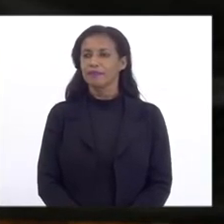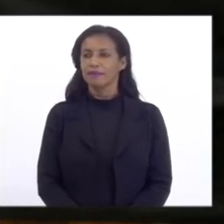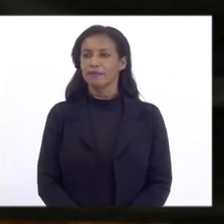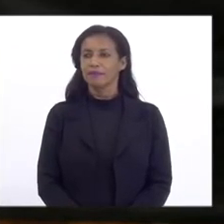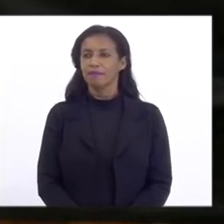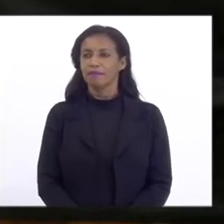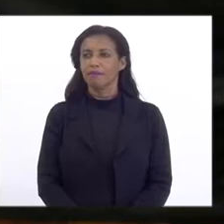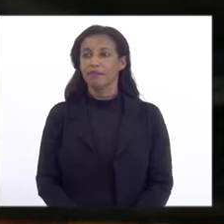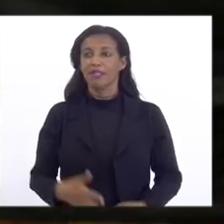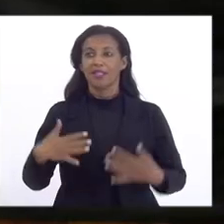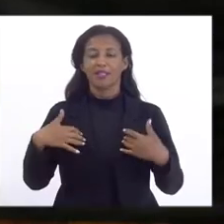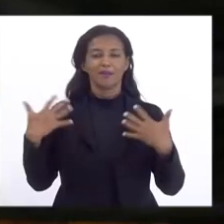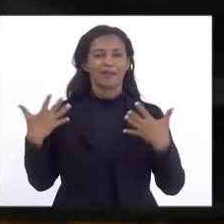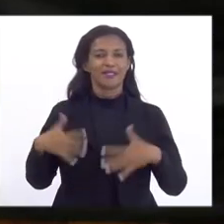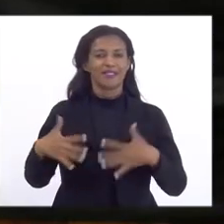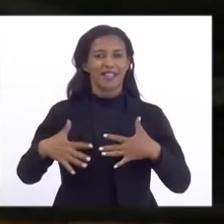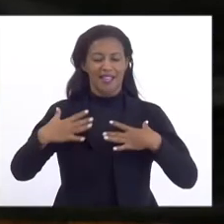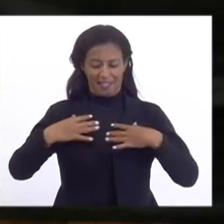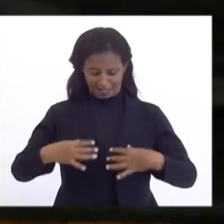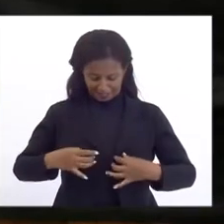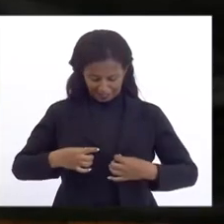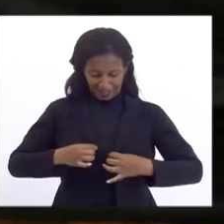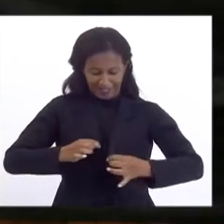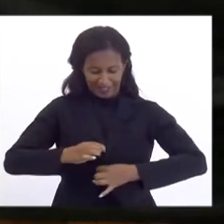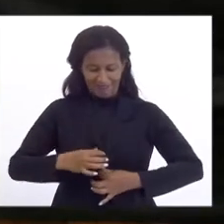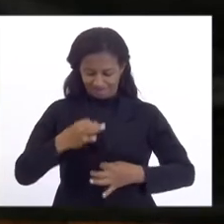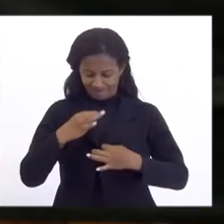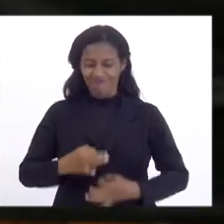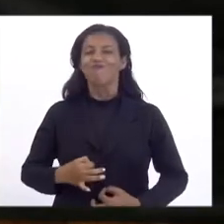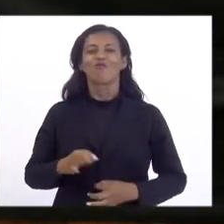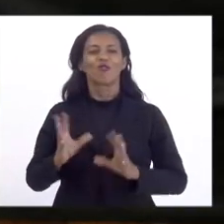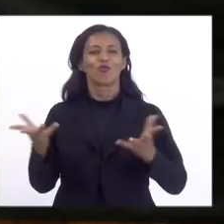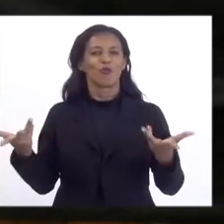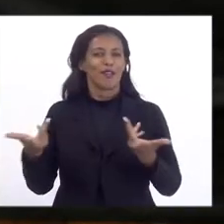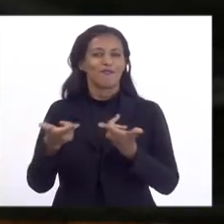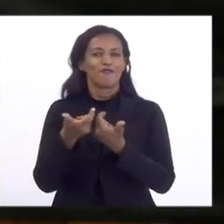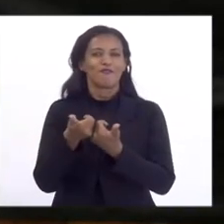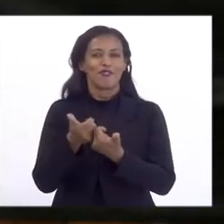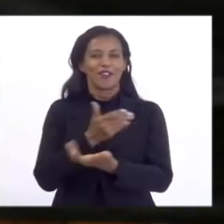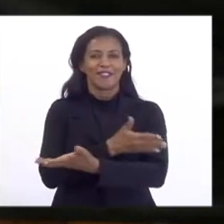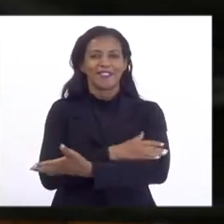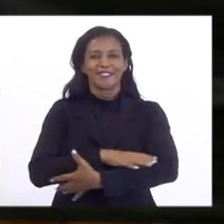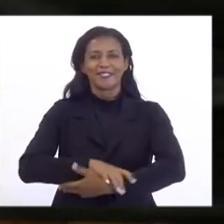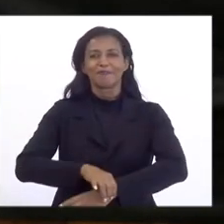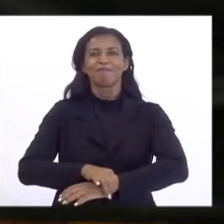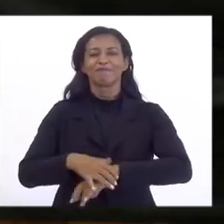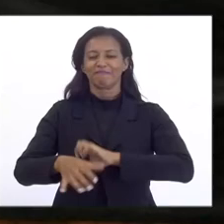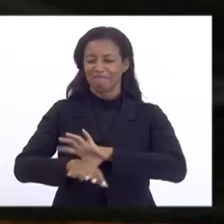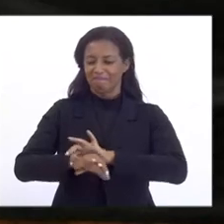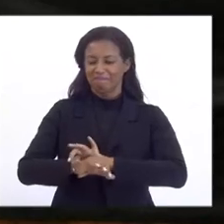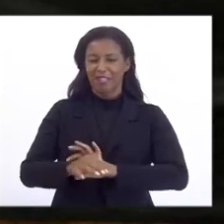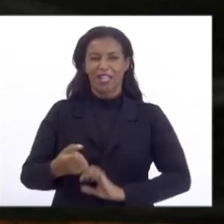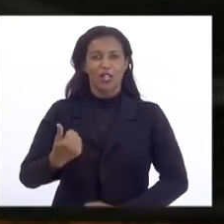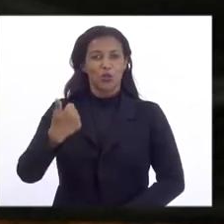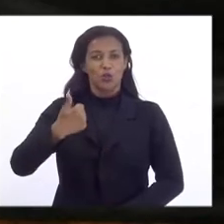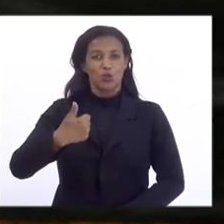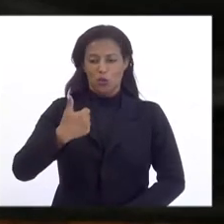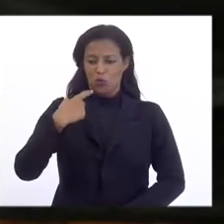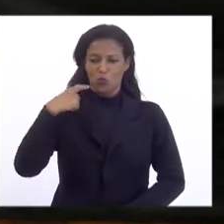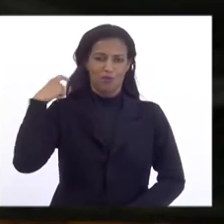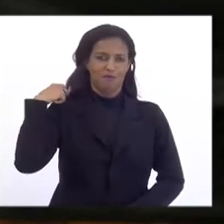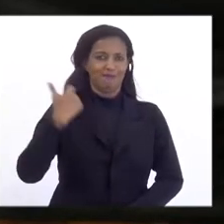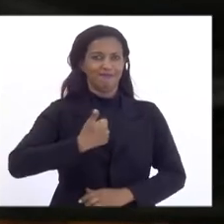E para desespero dos invejosos, a camiseta serviu. Ficou espetacular. Quem pensou que não ia servir, ela serviu. É